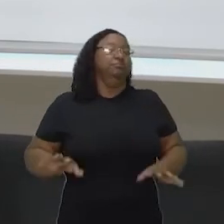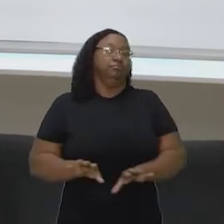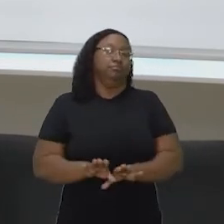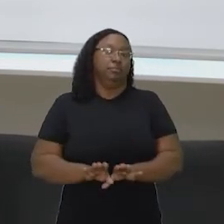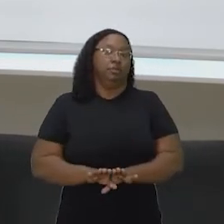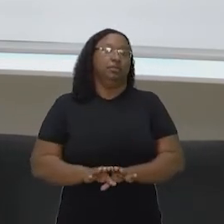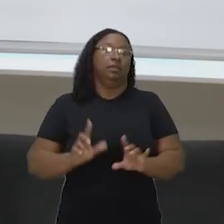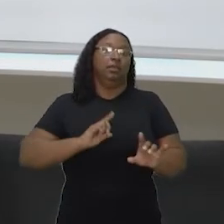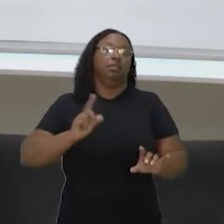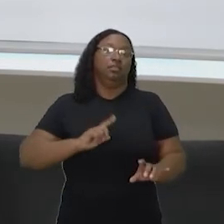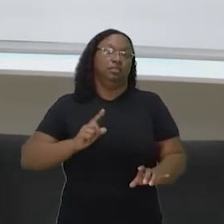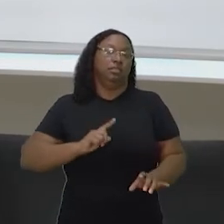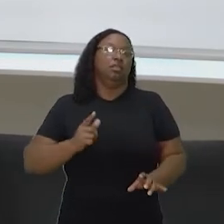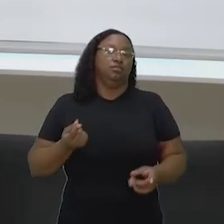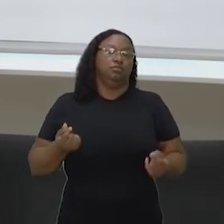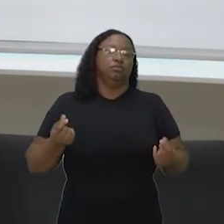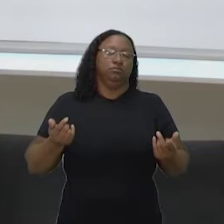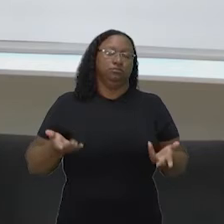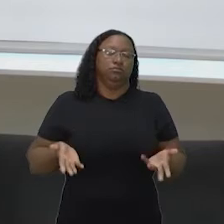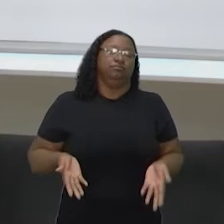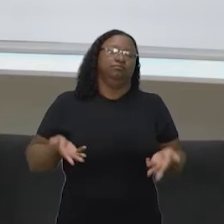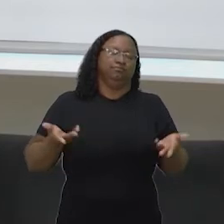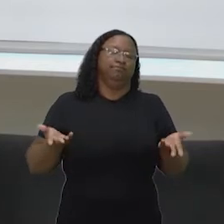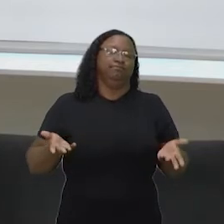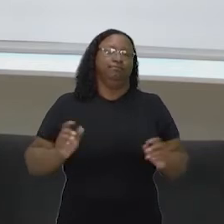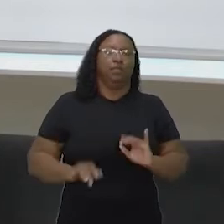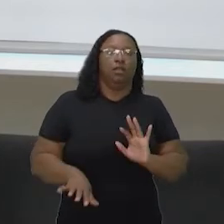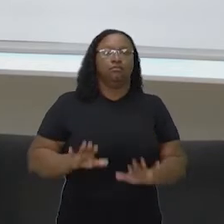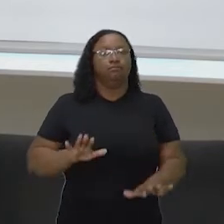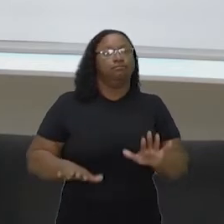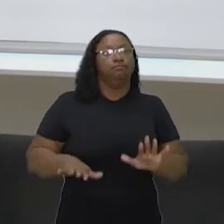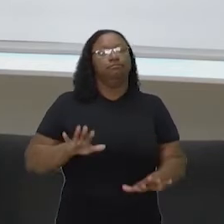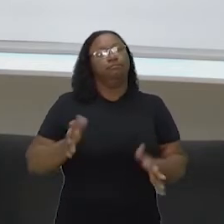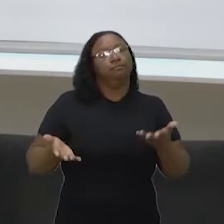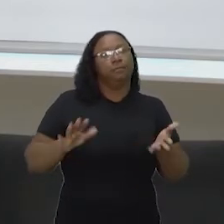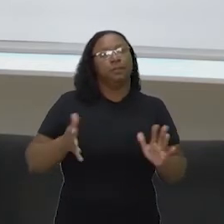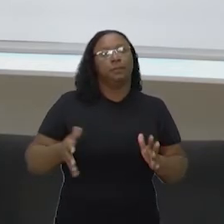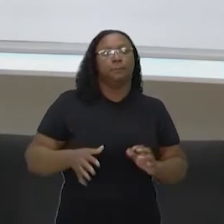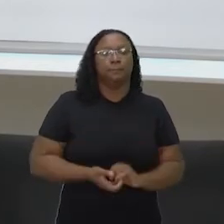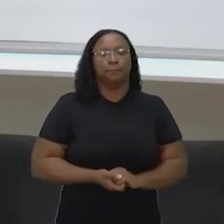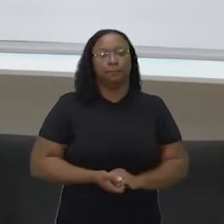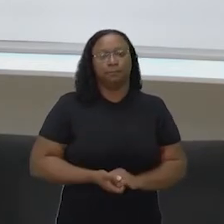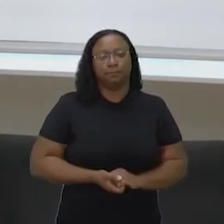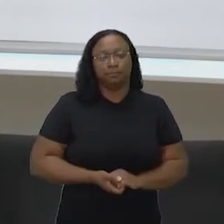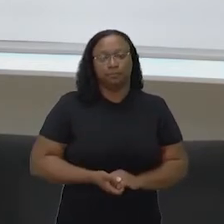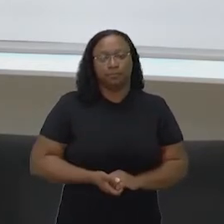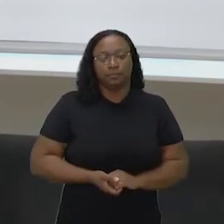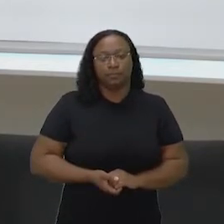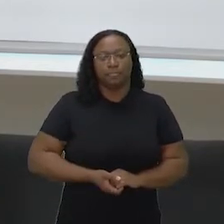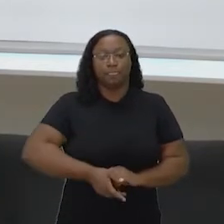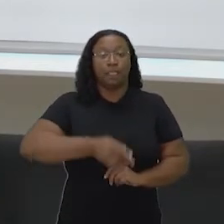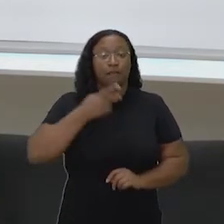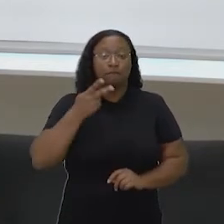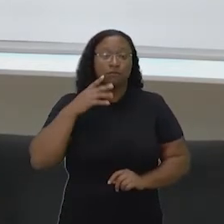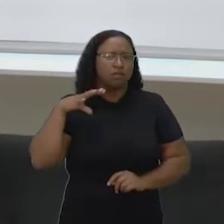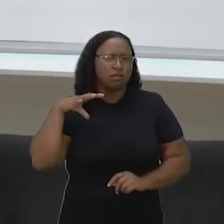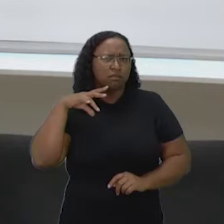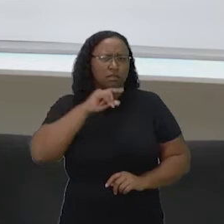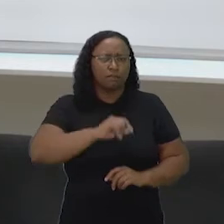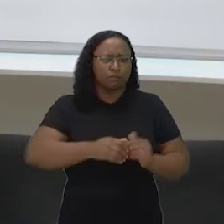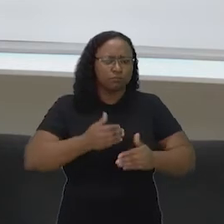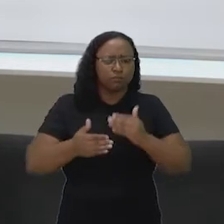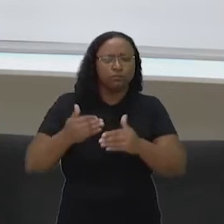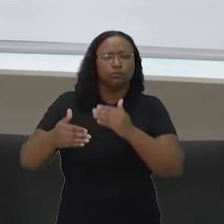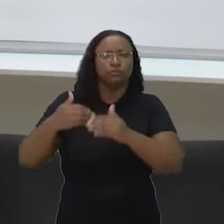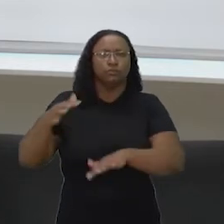têm um custo de aquisição, né? Algumas têm, outras não. A gente vai falar daqui a pouco rapidamente da cogeração, então, a